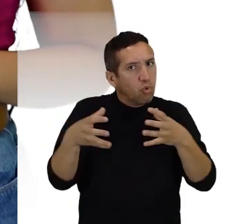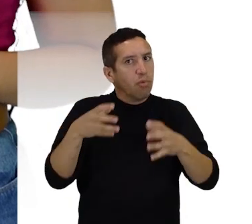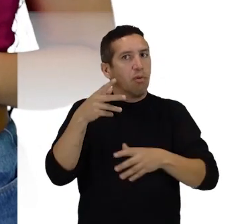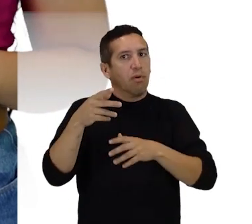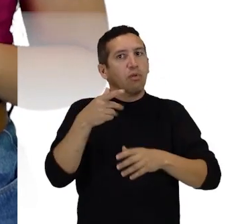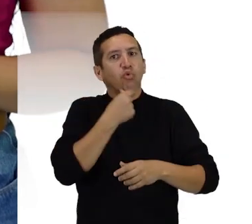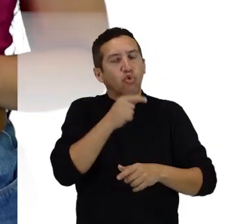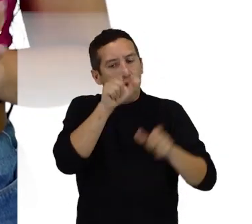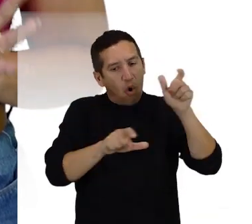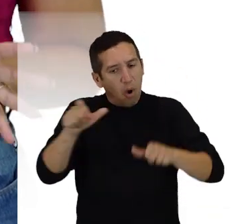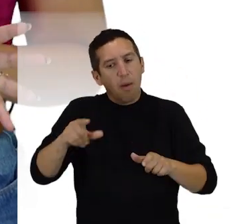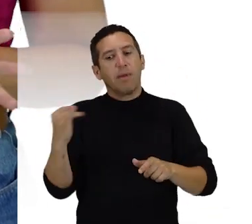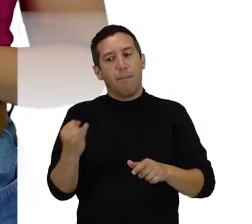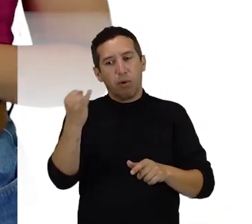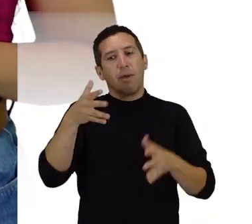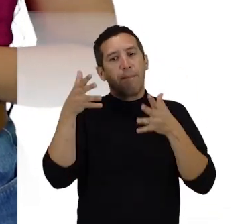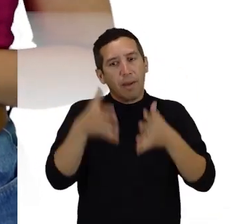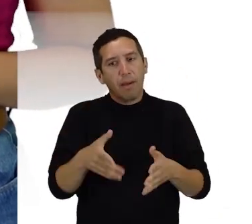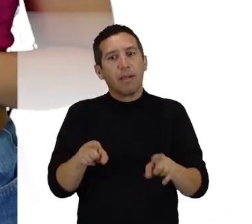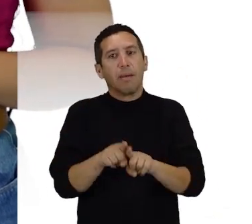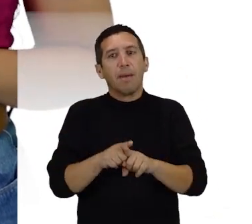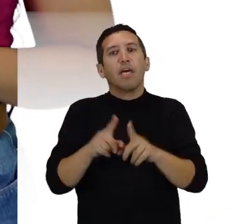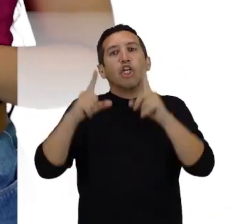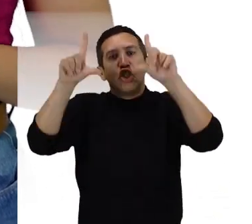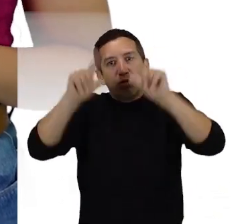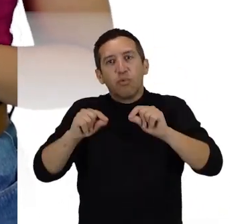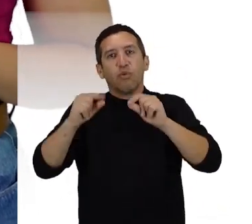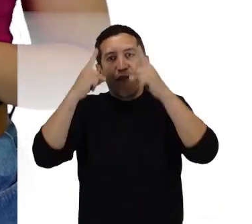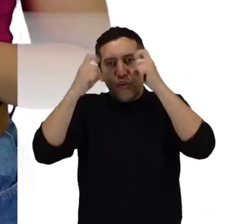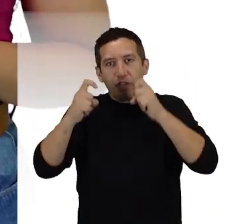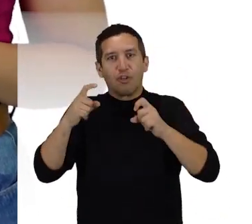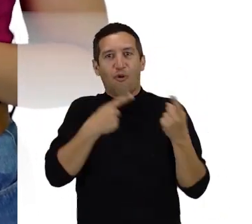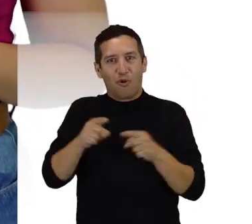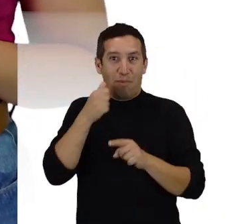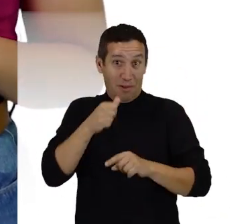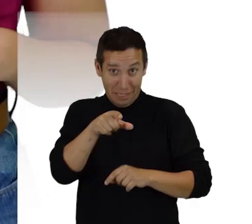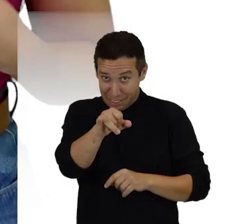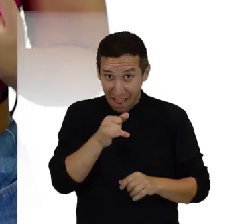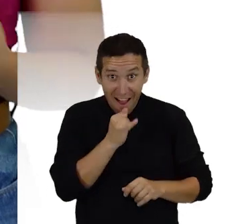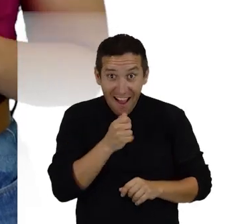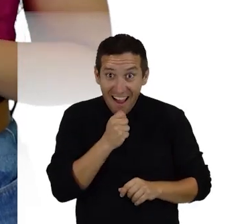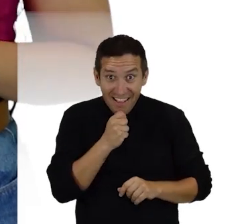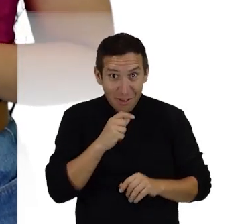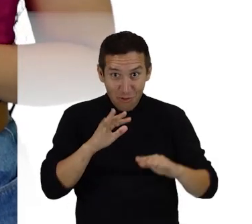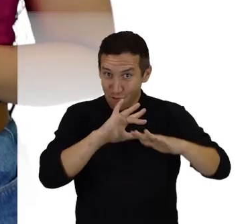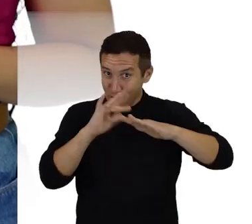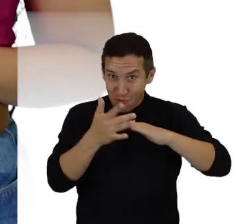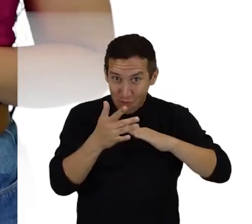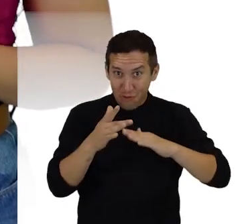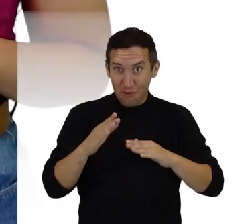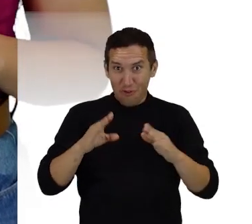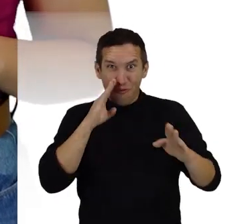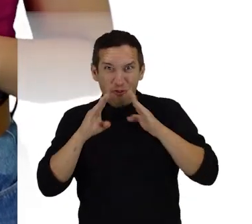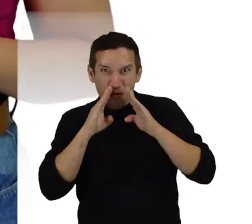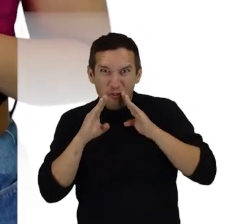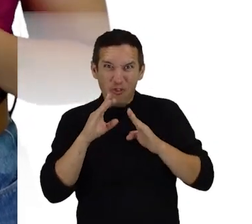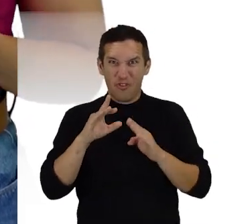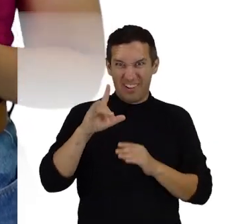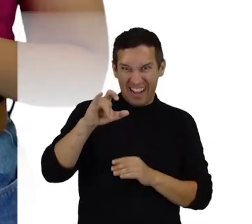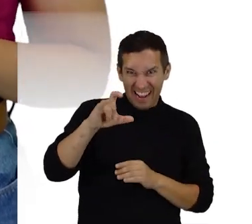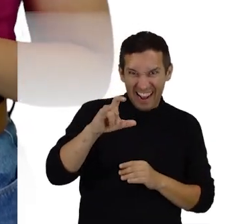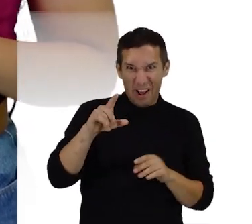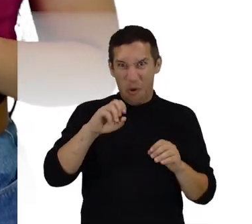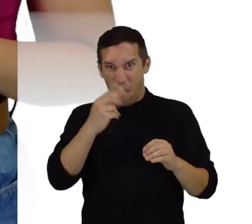e a mobilização da população masculina fortalece a luta pelo fim da violência contra a mulher. E se você ainda não acompanha a gente no Instagram,